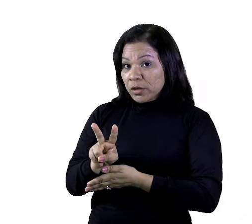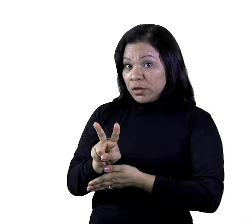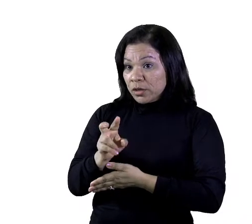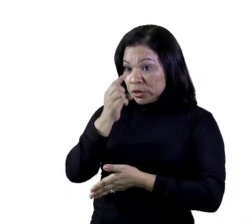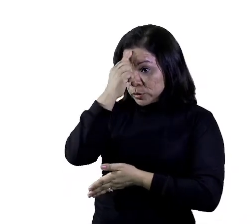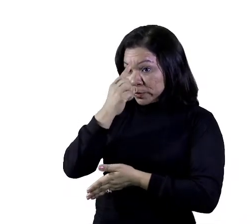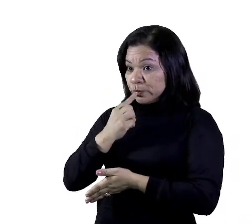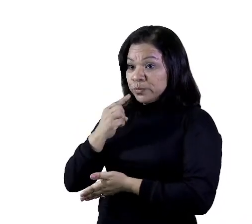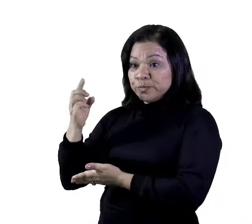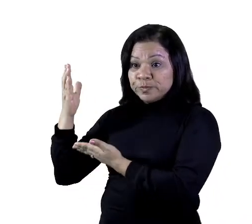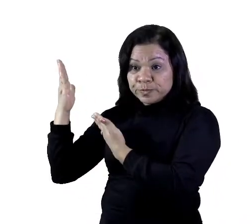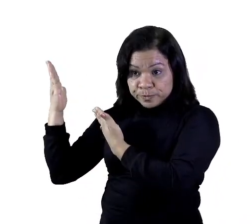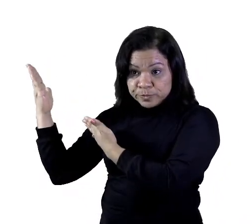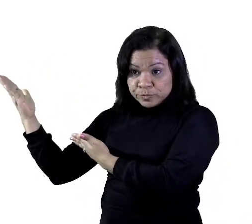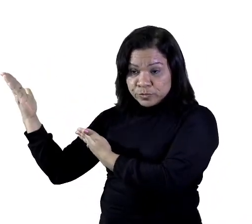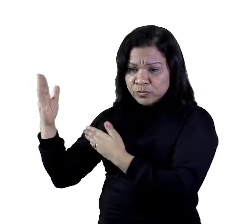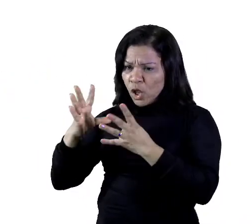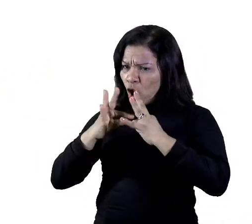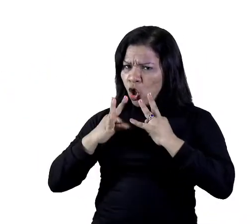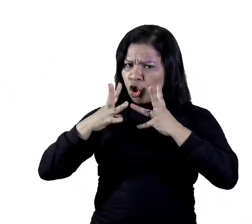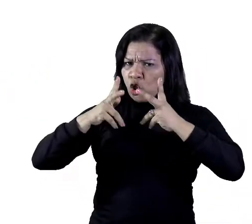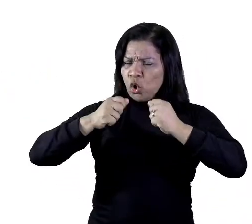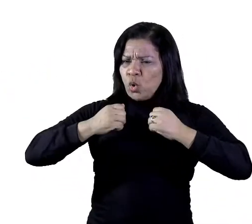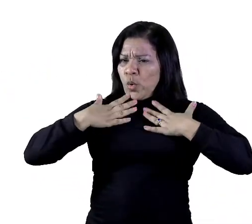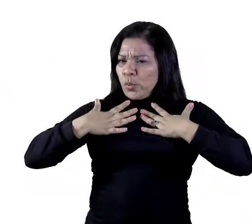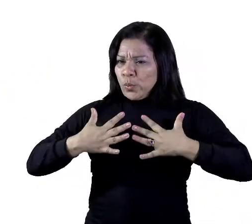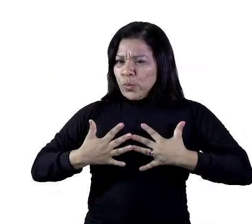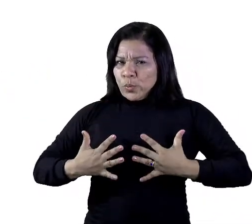nesses todos os músculos aí, nós temos um par